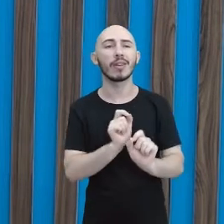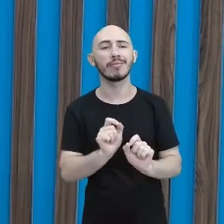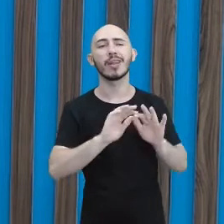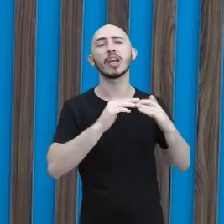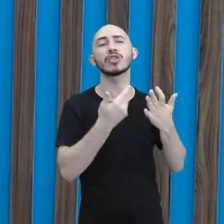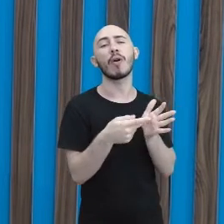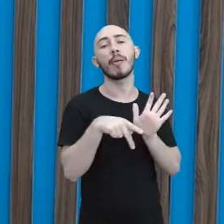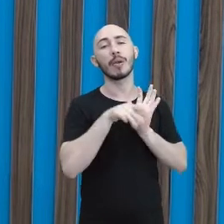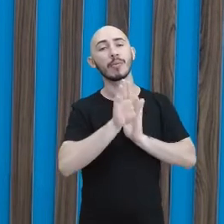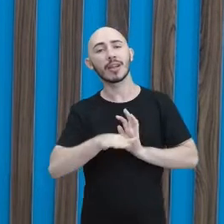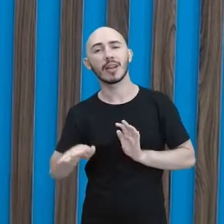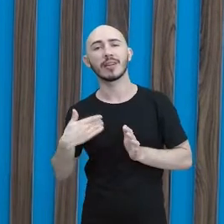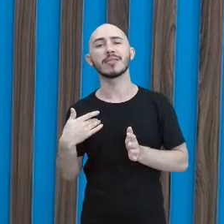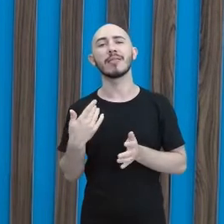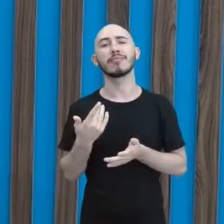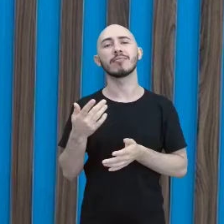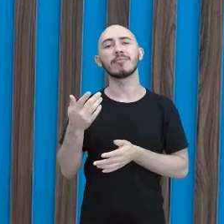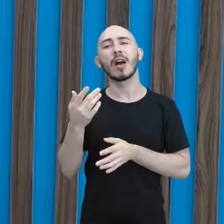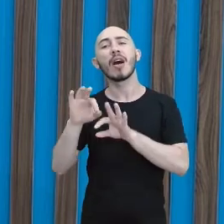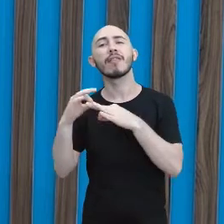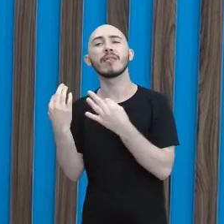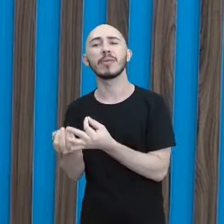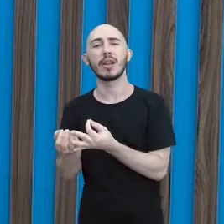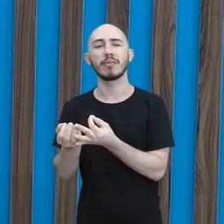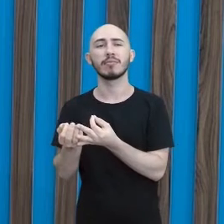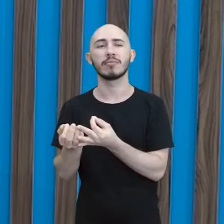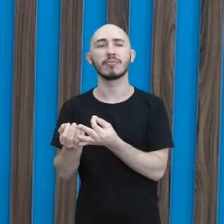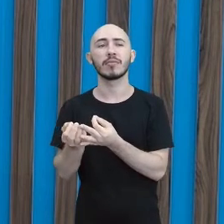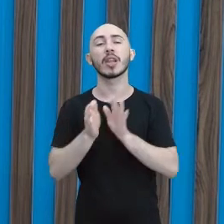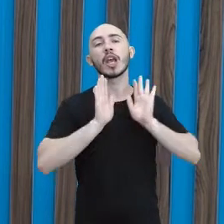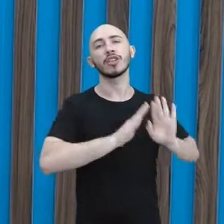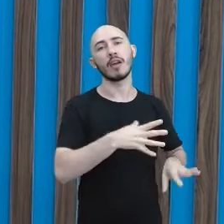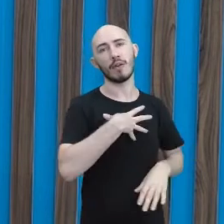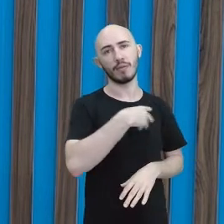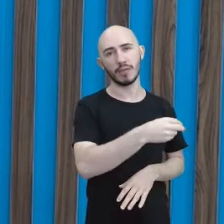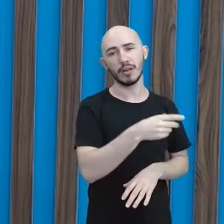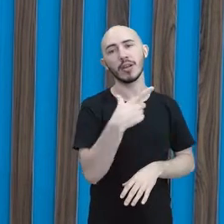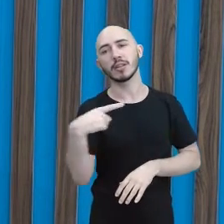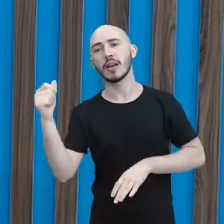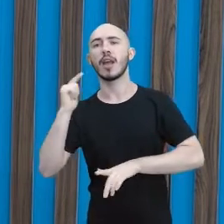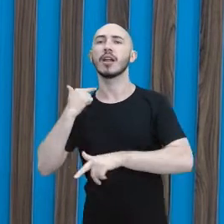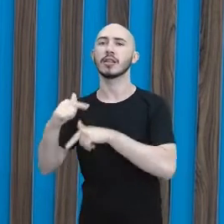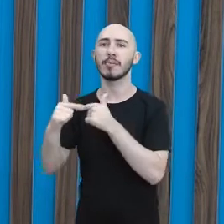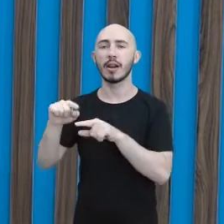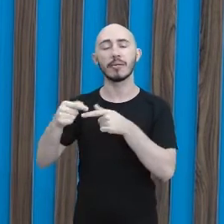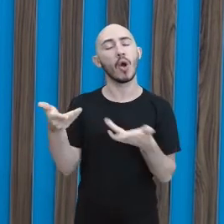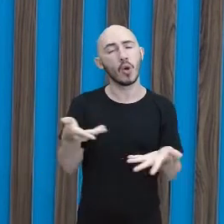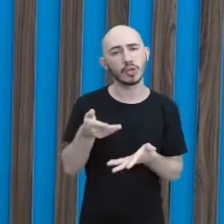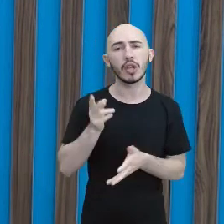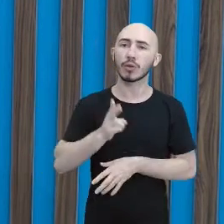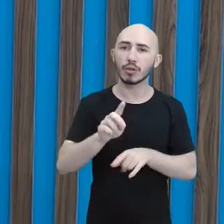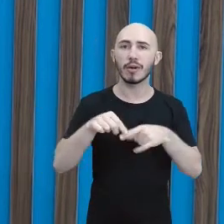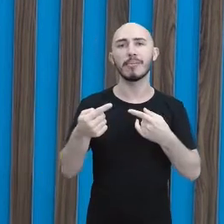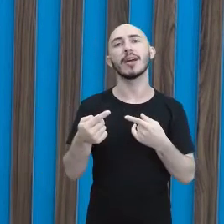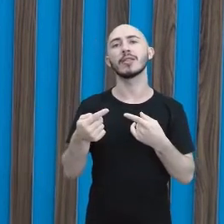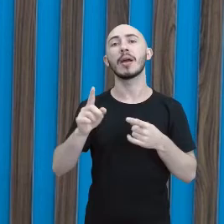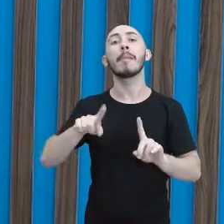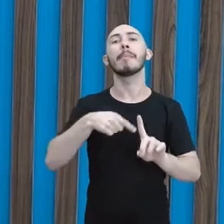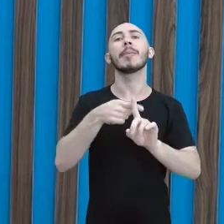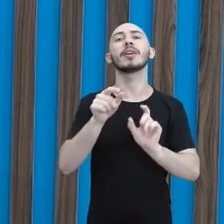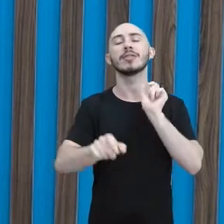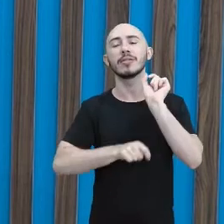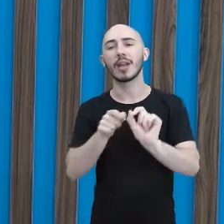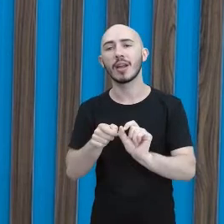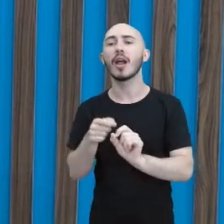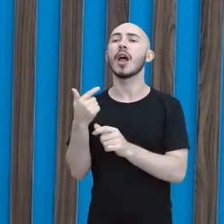um espaço onde os pais deixavam os filhos para ir trabalhar. Mas, hoje em dia, também continua sendo isso, mas está para além disso. Para além